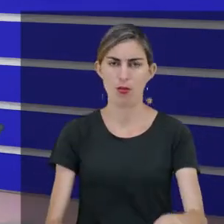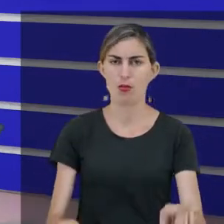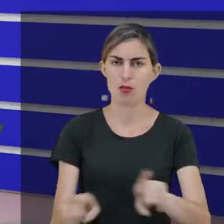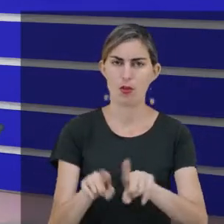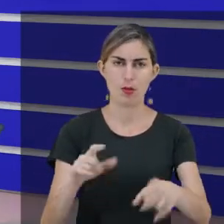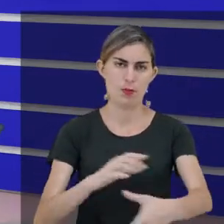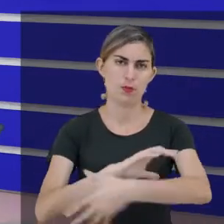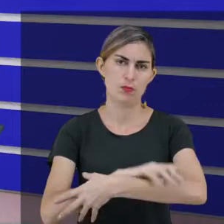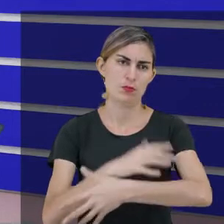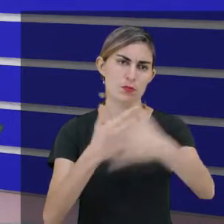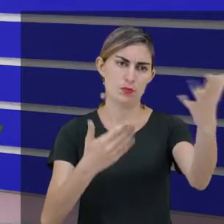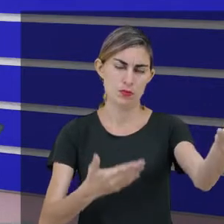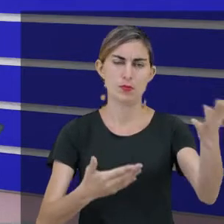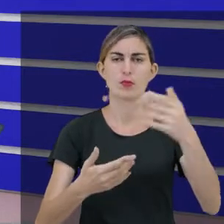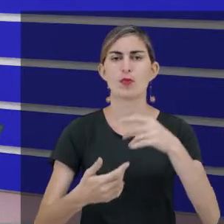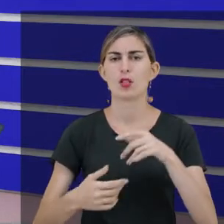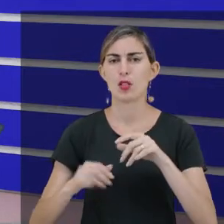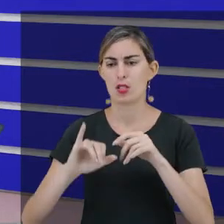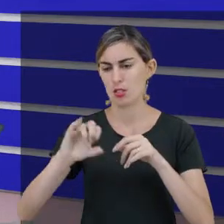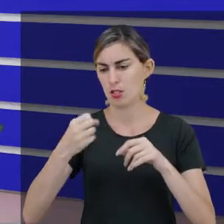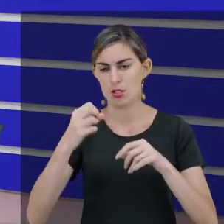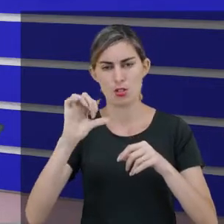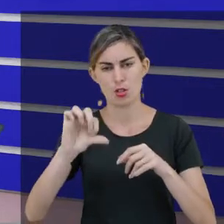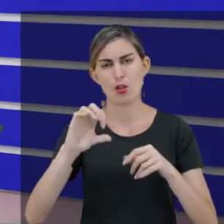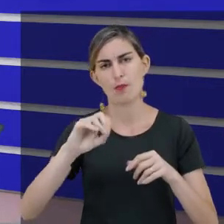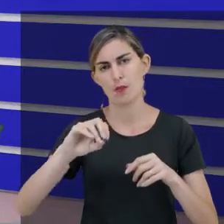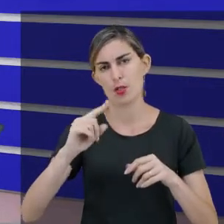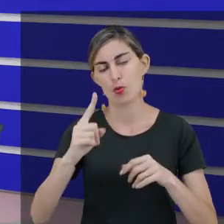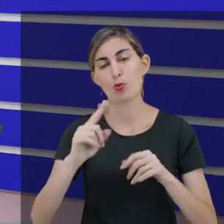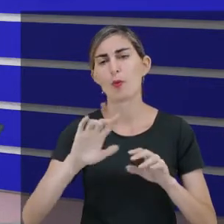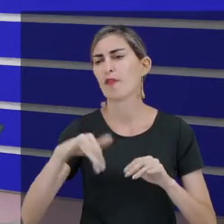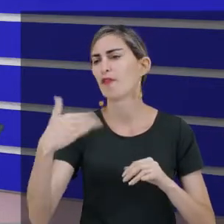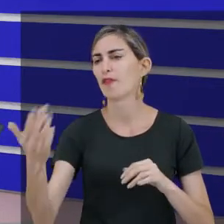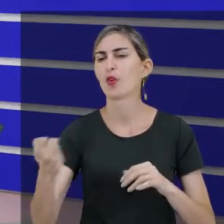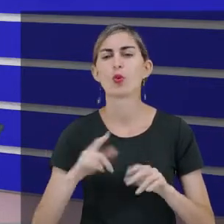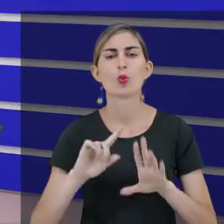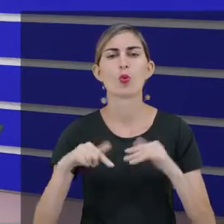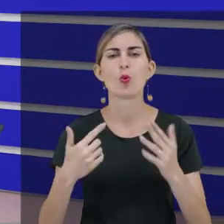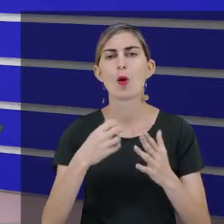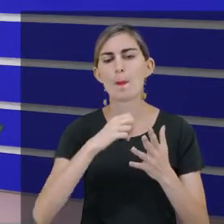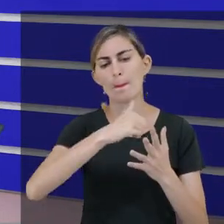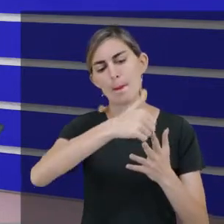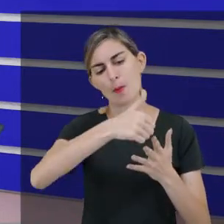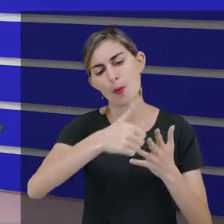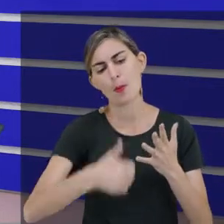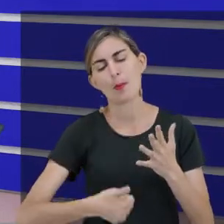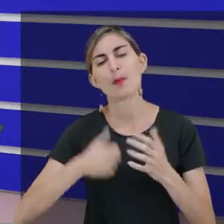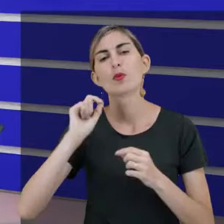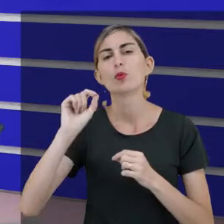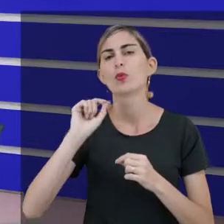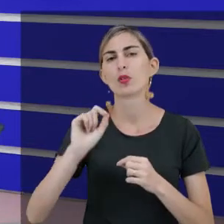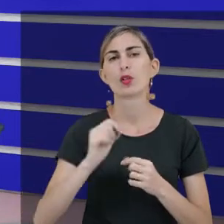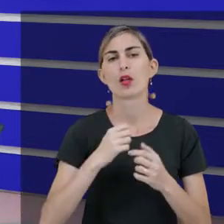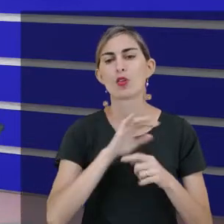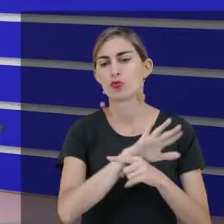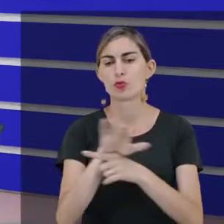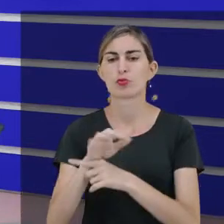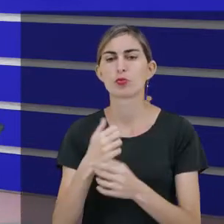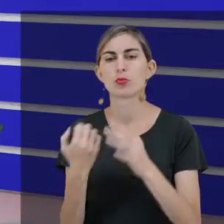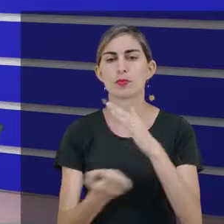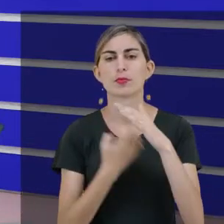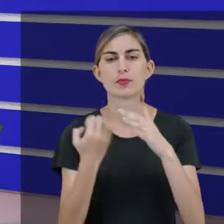é certificado pela ISO 9001. Mas, fora isso, quais seriam os benefícios que ela traz para a empresa?